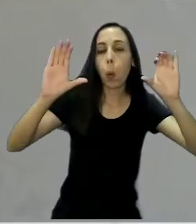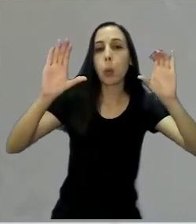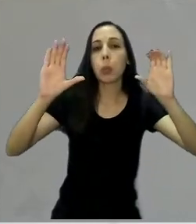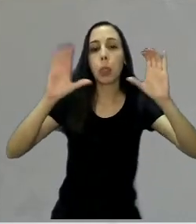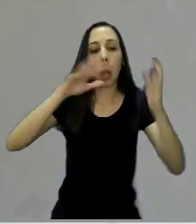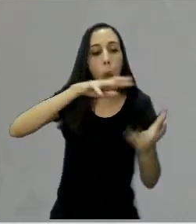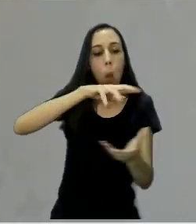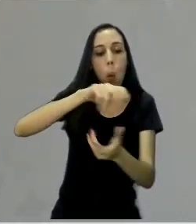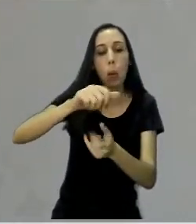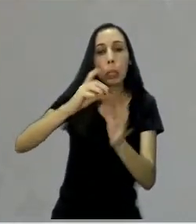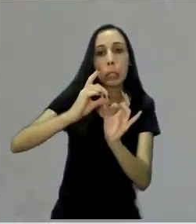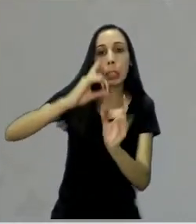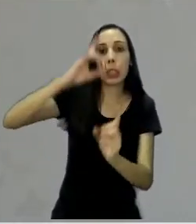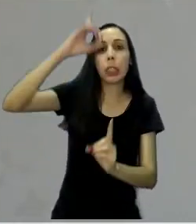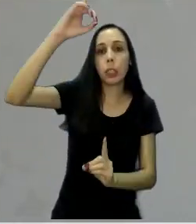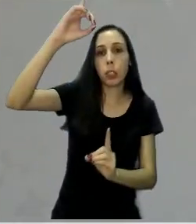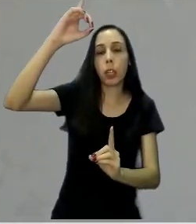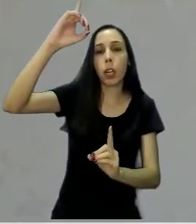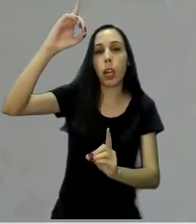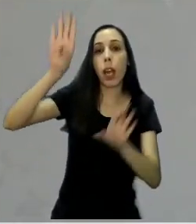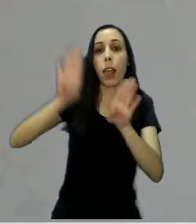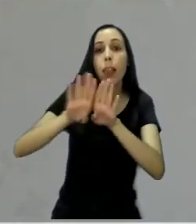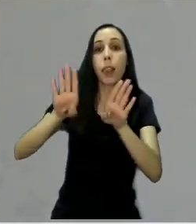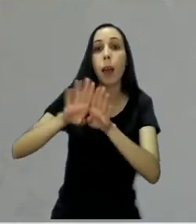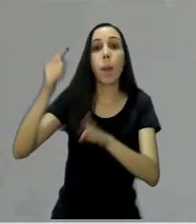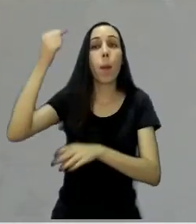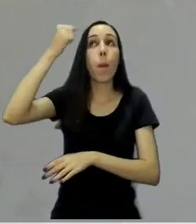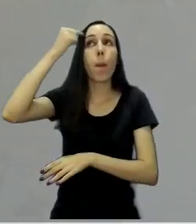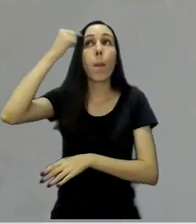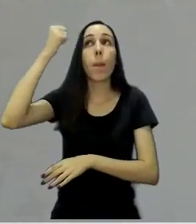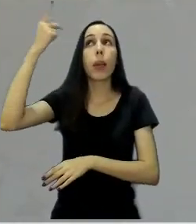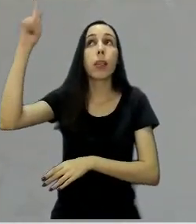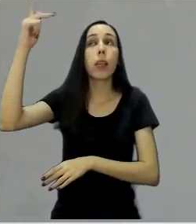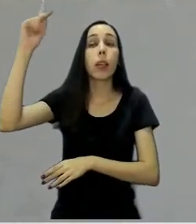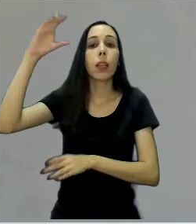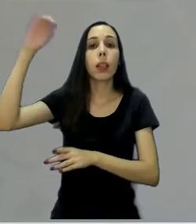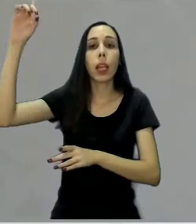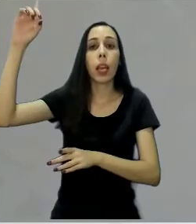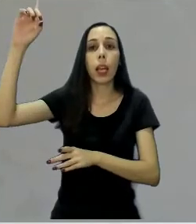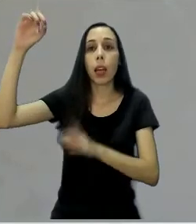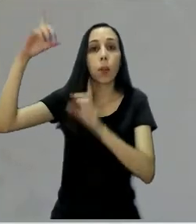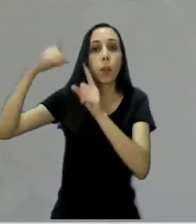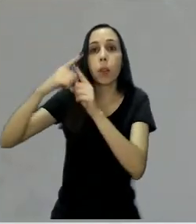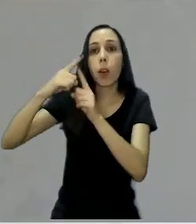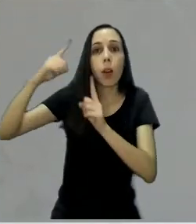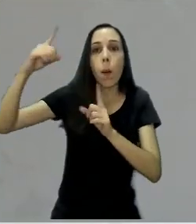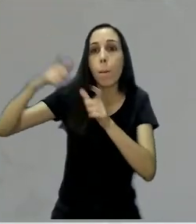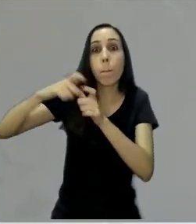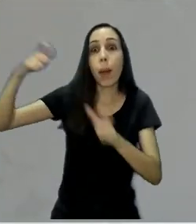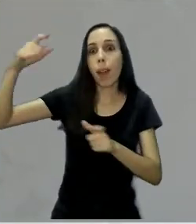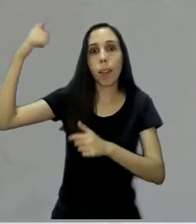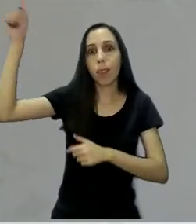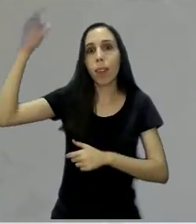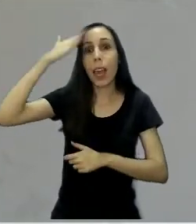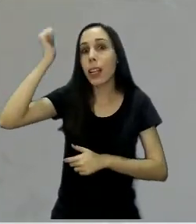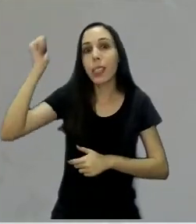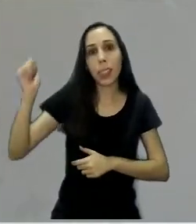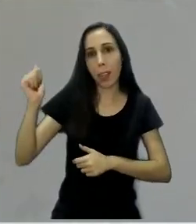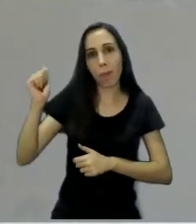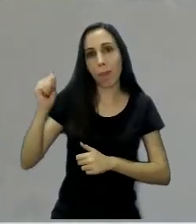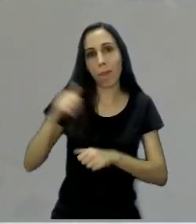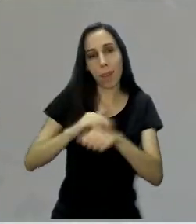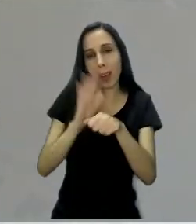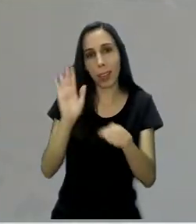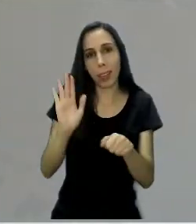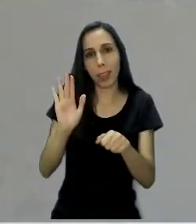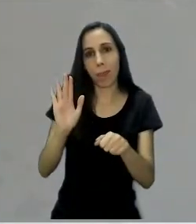o céu dista da terra, assim os meus pensamentos são superiores aos vossos. A